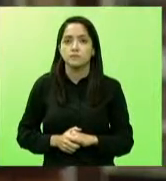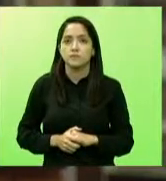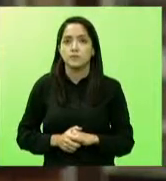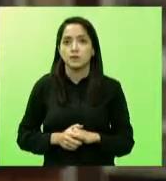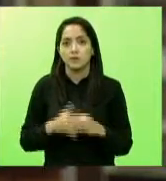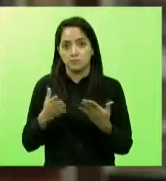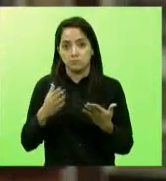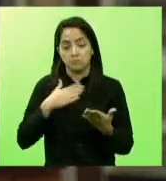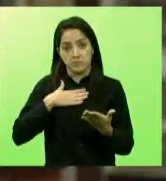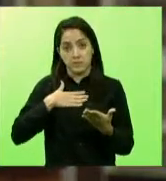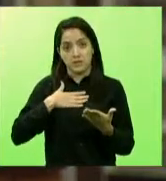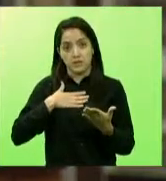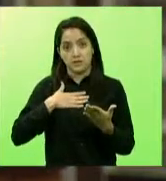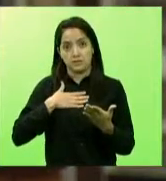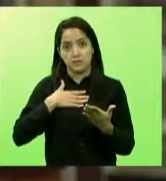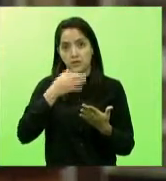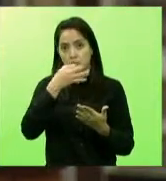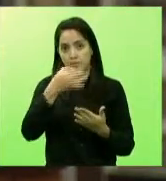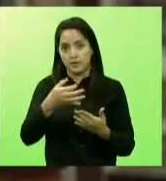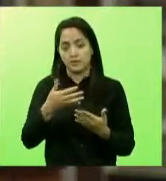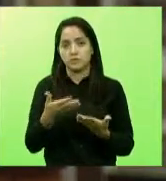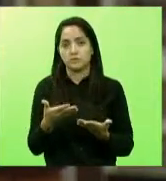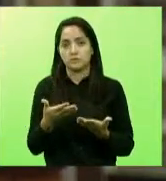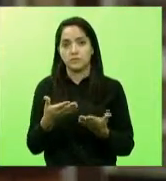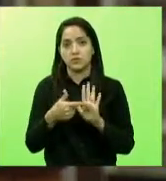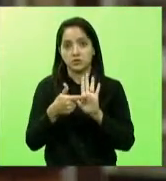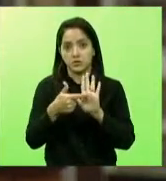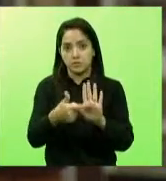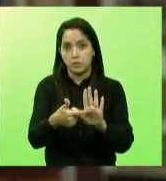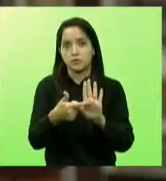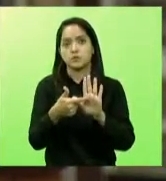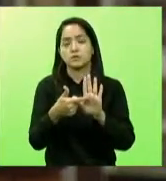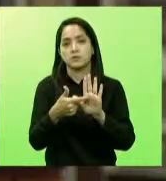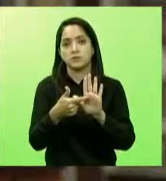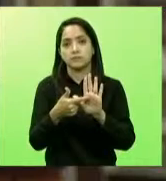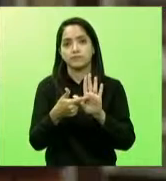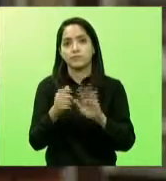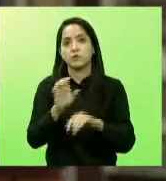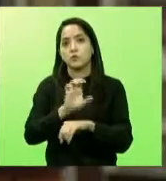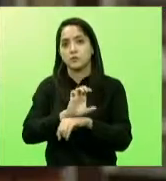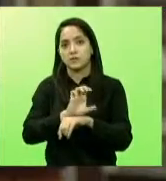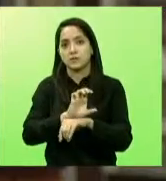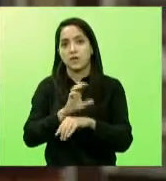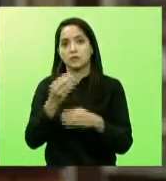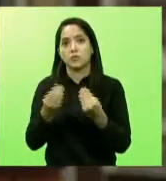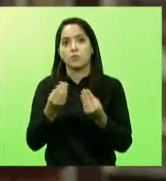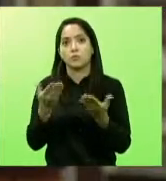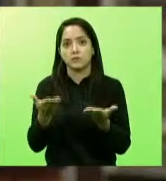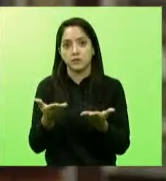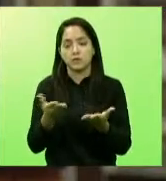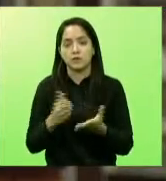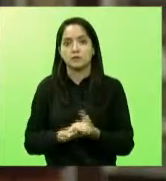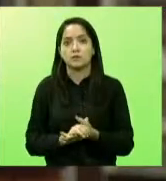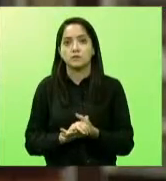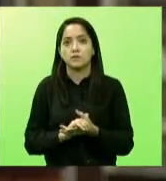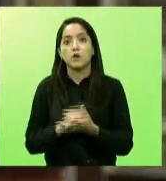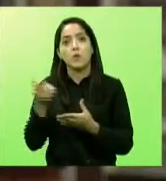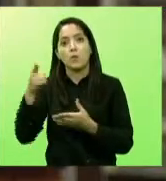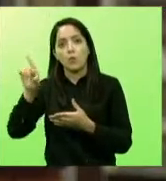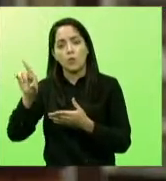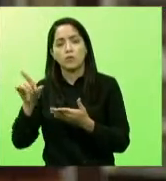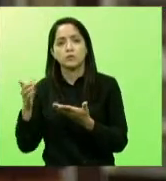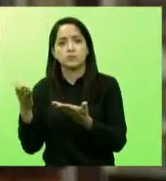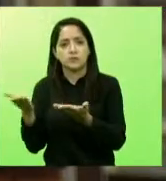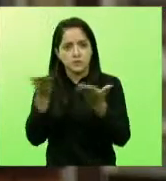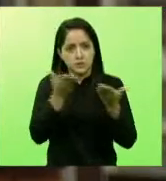Como disse, minha opinião, nós estamos expondo o nosso Estado. Então, gostaria muito que, numa próxima oportunidade de recebê-los